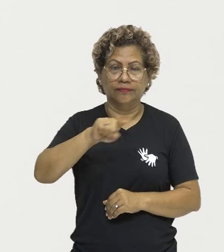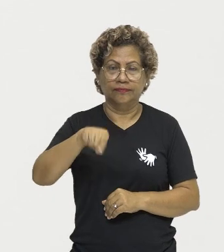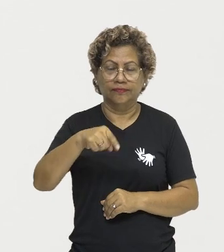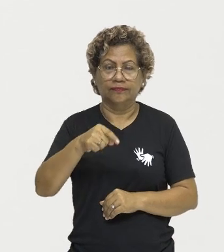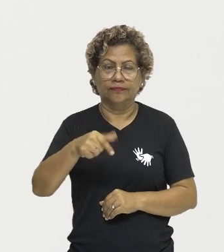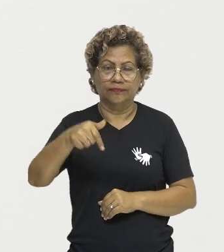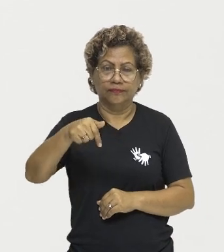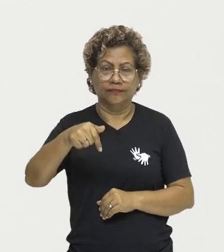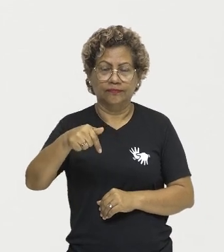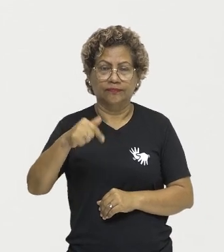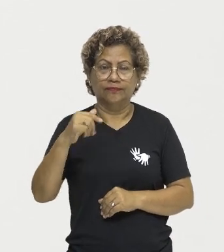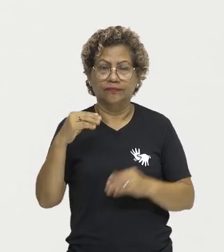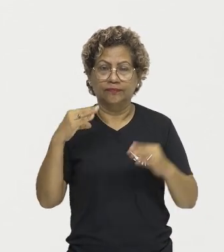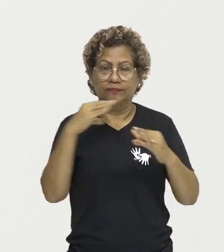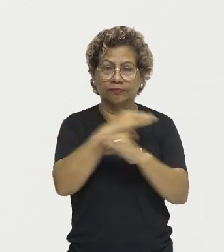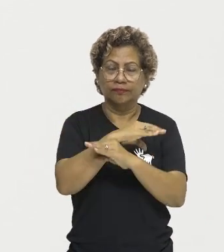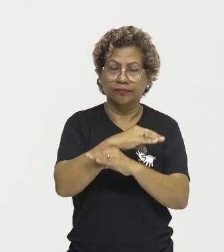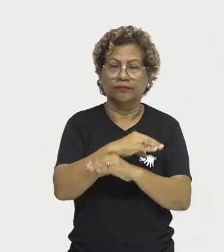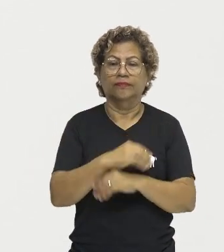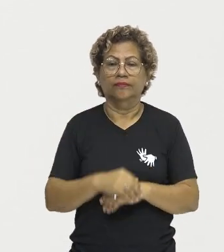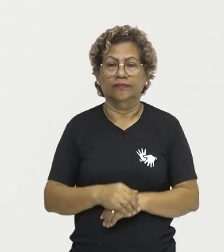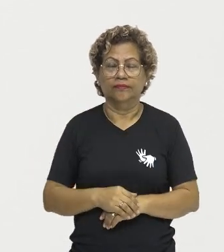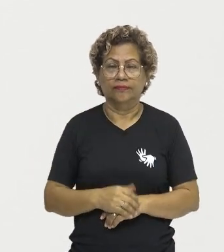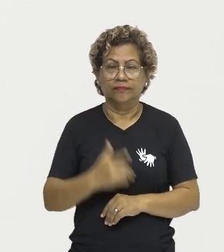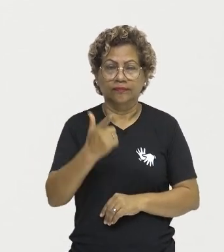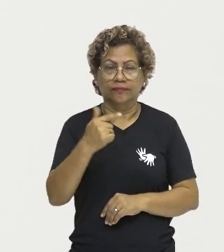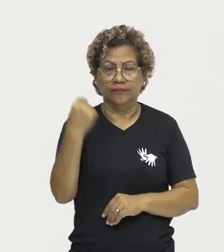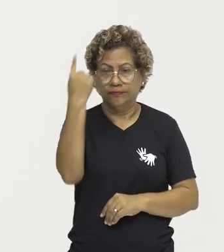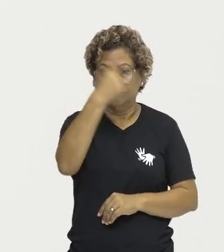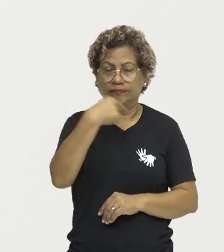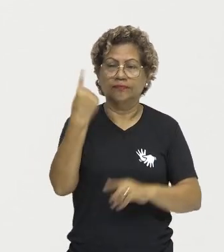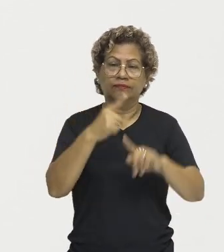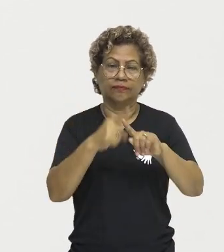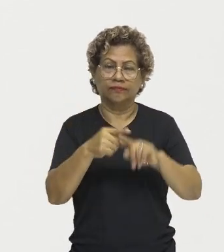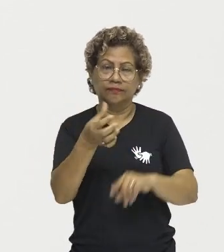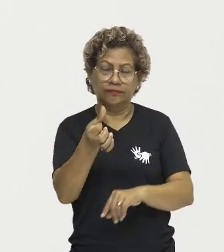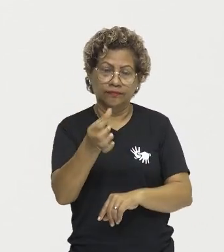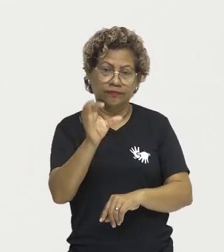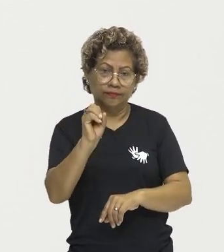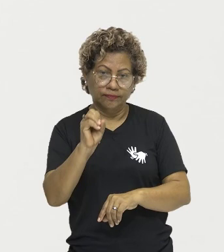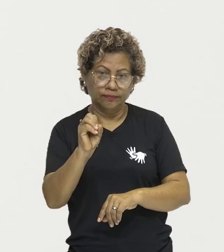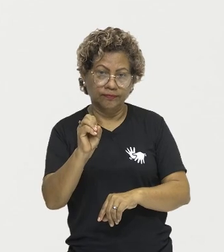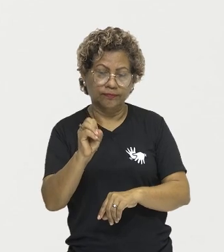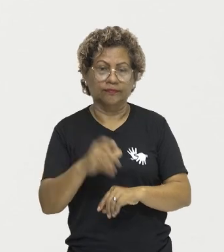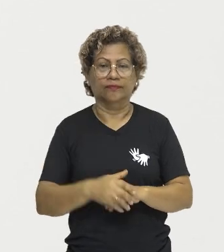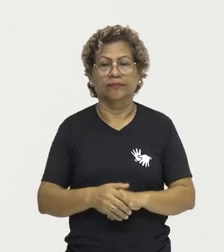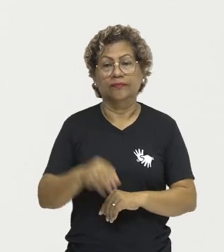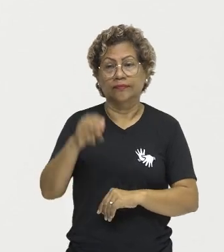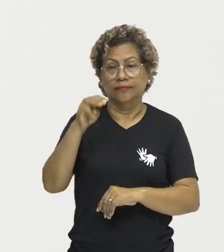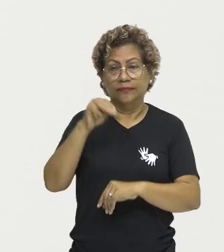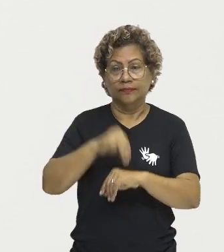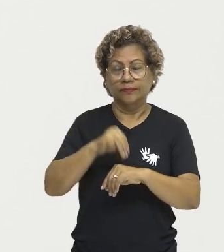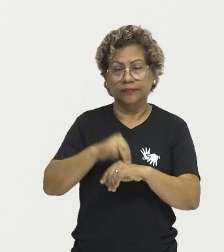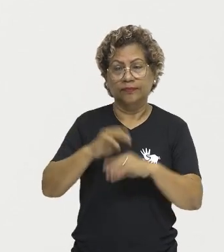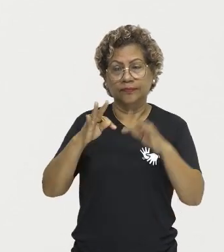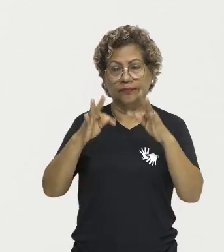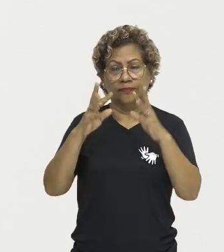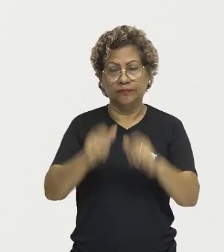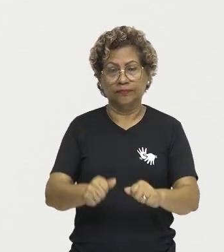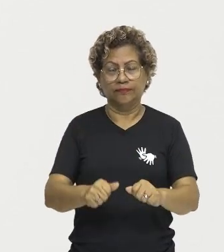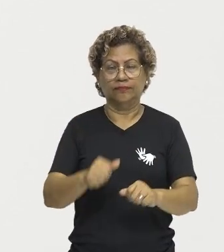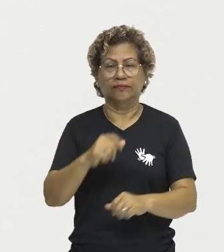12 horas vezes 60 minutos está para X. Aí, multiplicando tudo, você